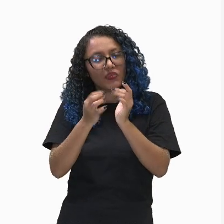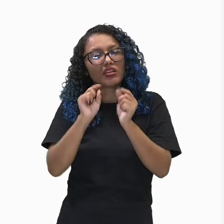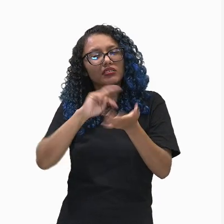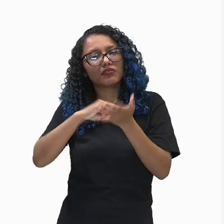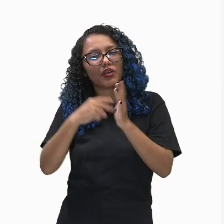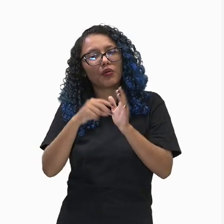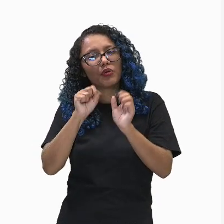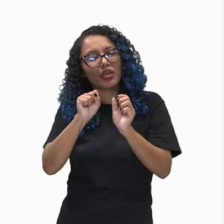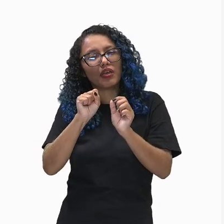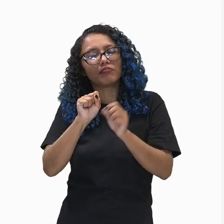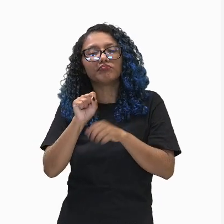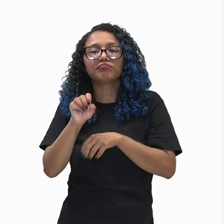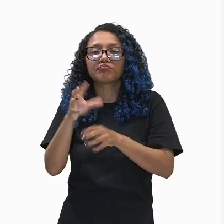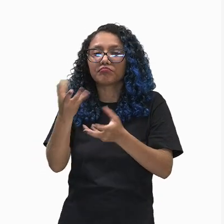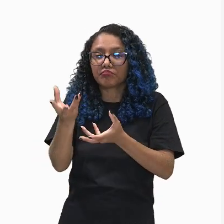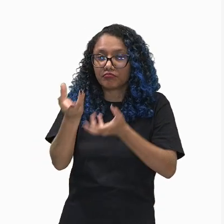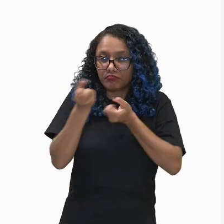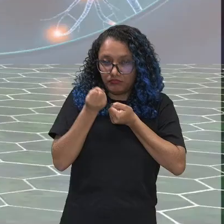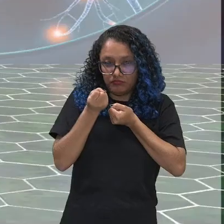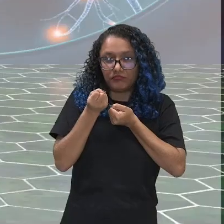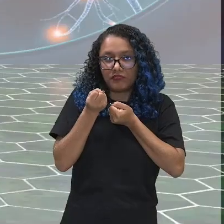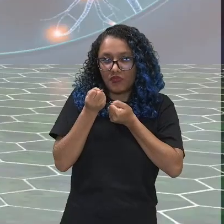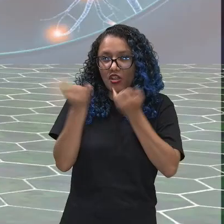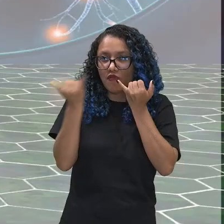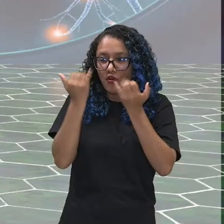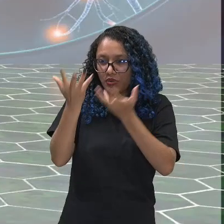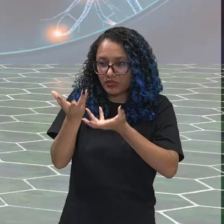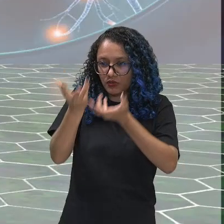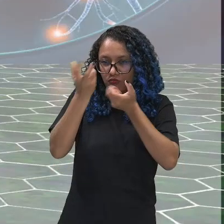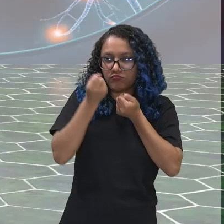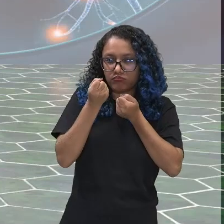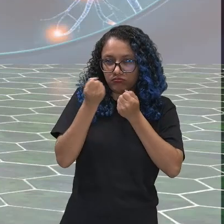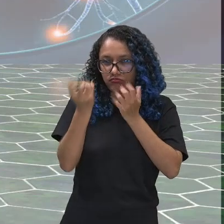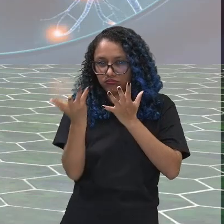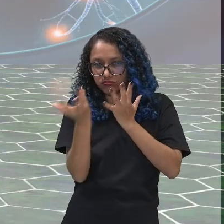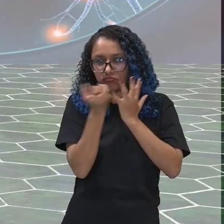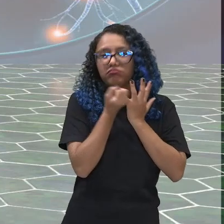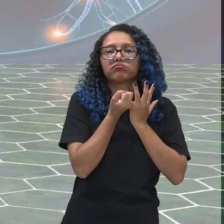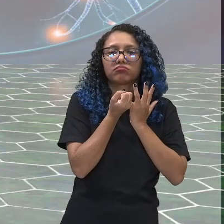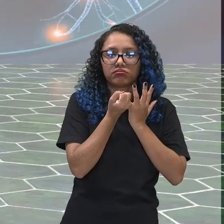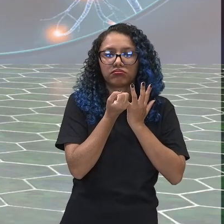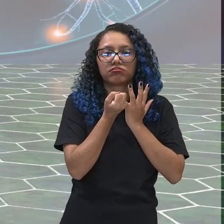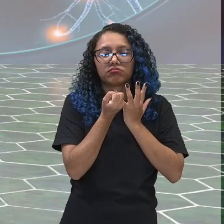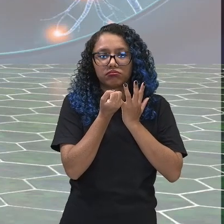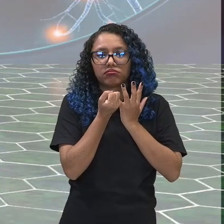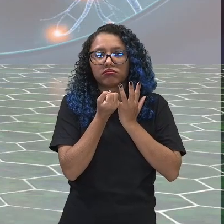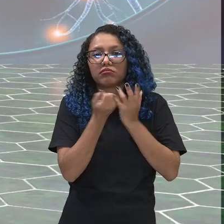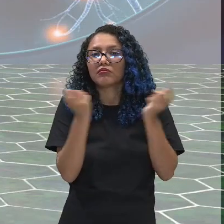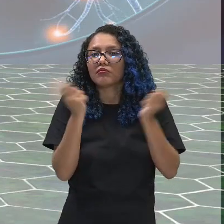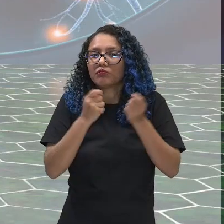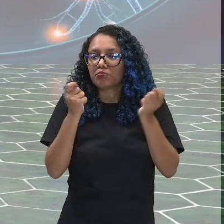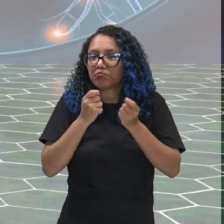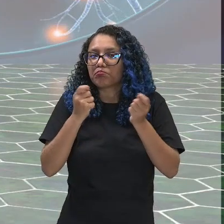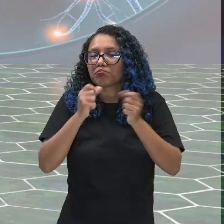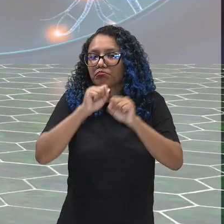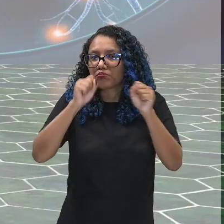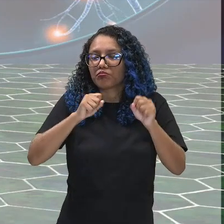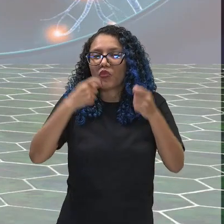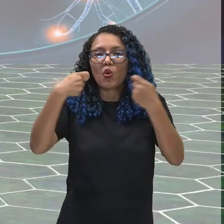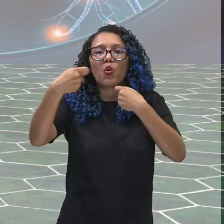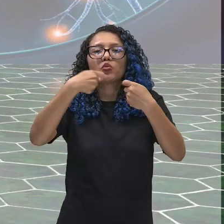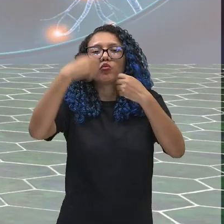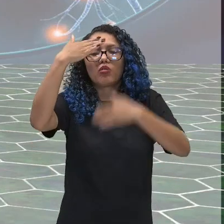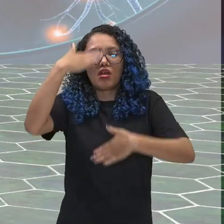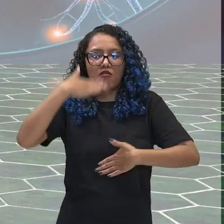recepção de informações. Então, para que esse sistema nervoso consiga comandar todo o